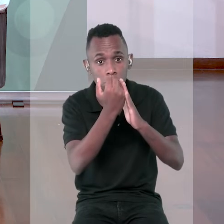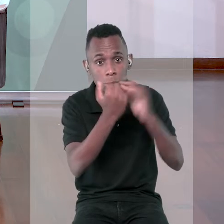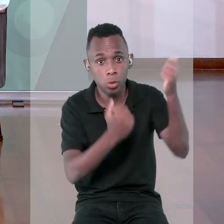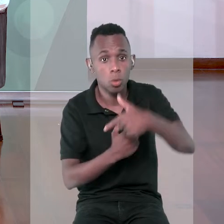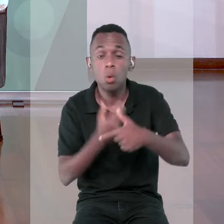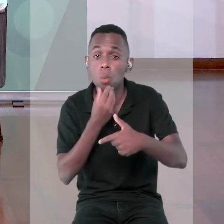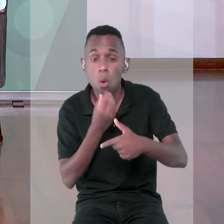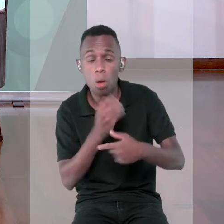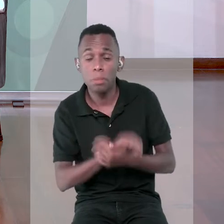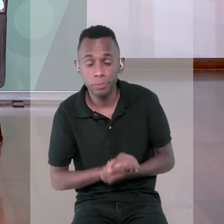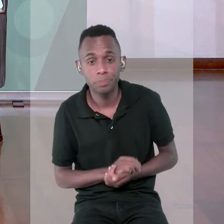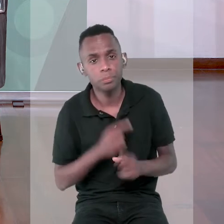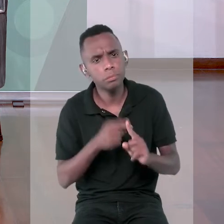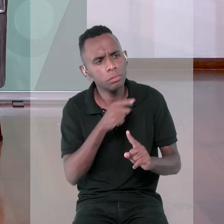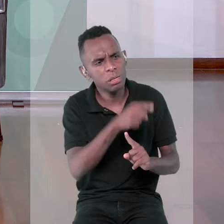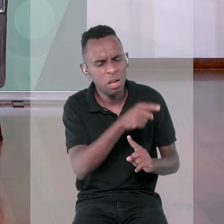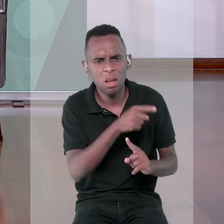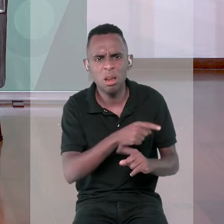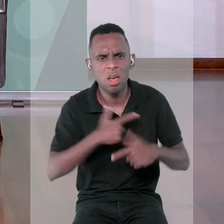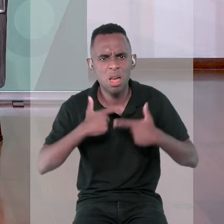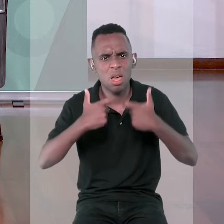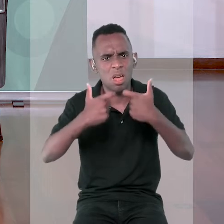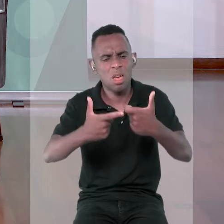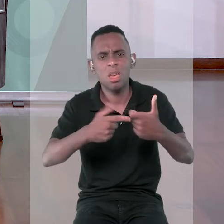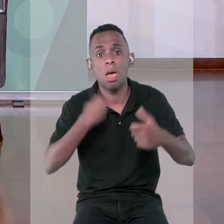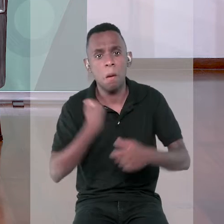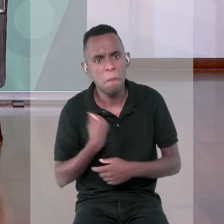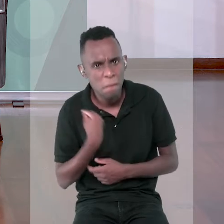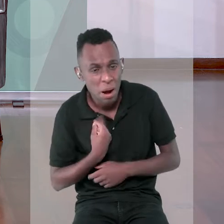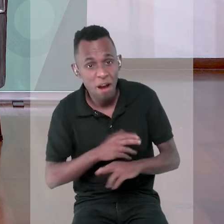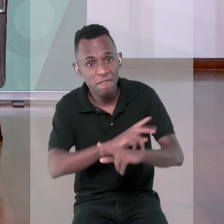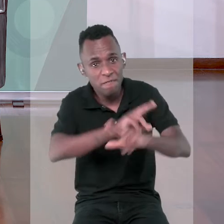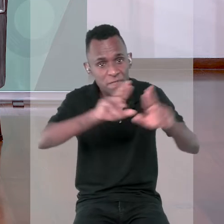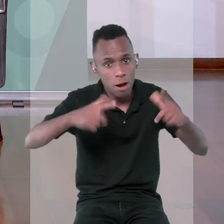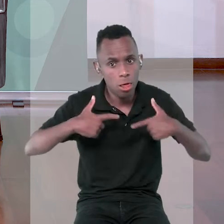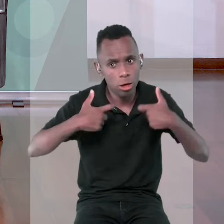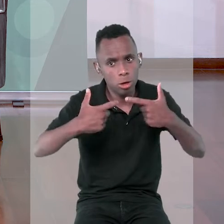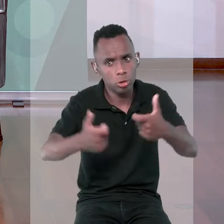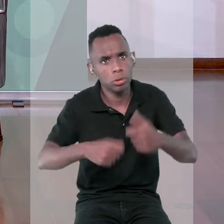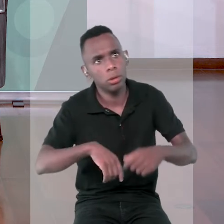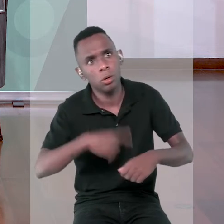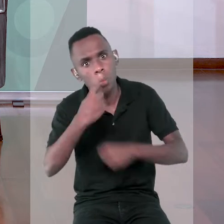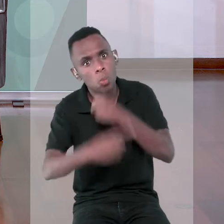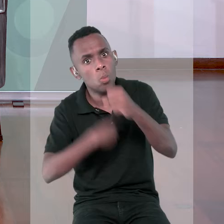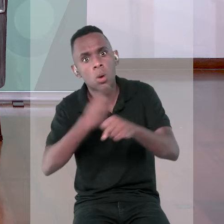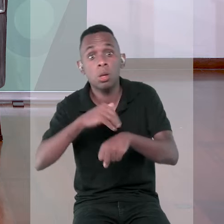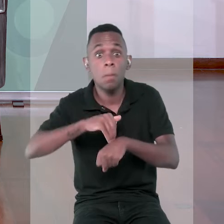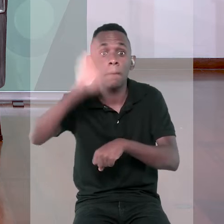dele. Porque ela era tão atrevida nas batalhas, ela participa de várias batalhas, é uma batalha que dura mais de um ano,